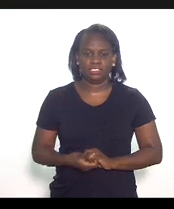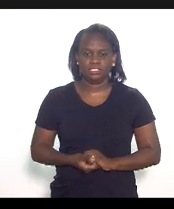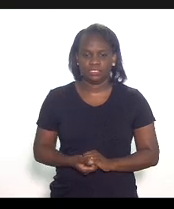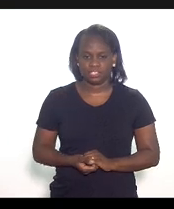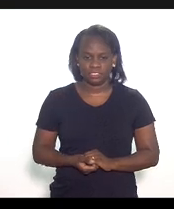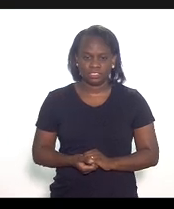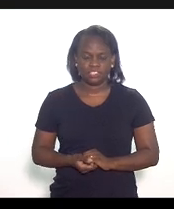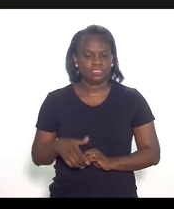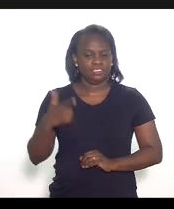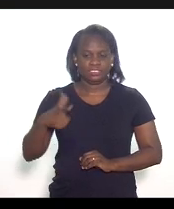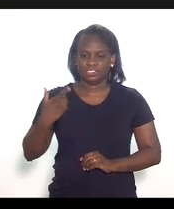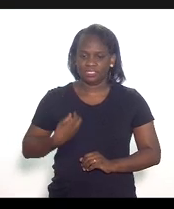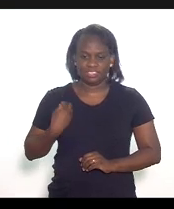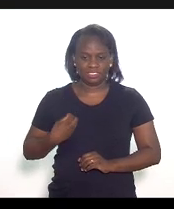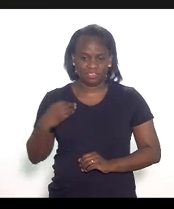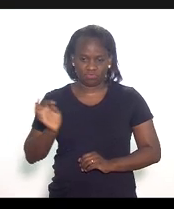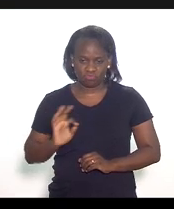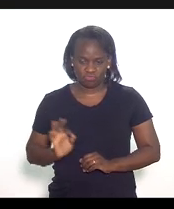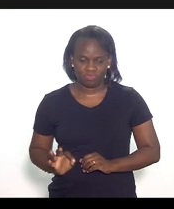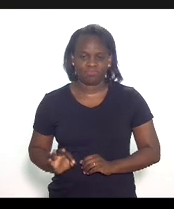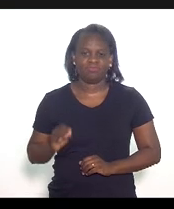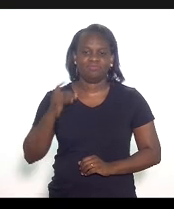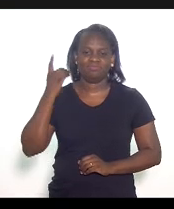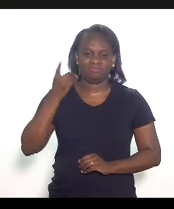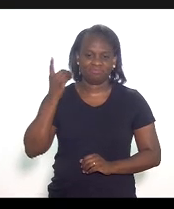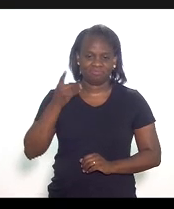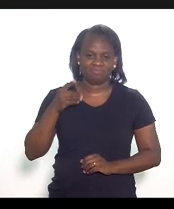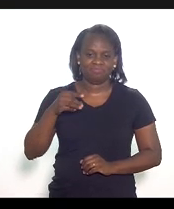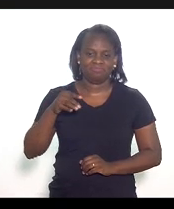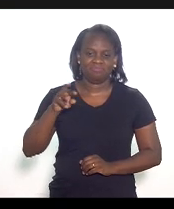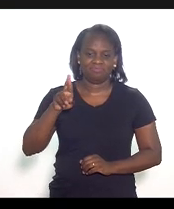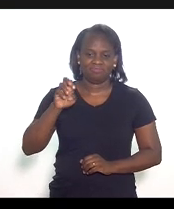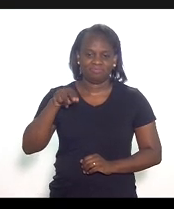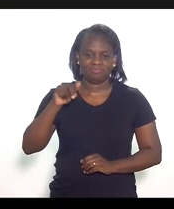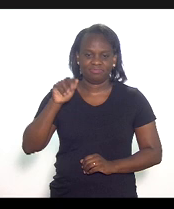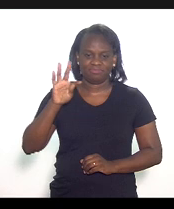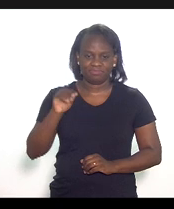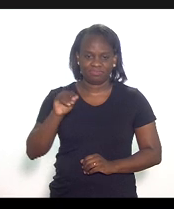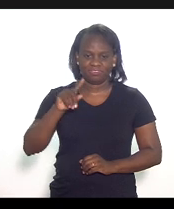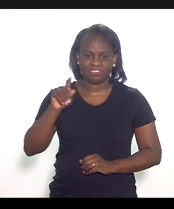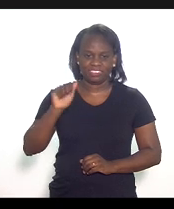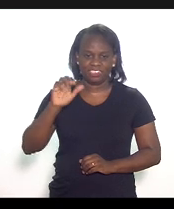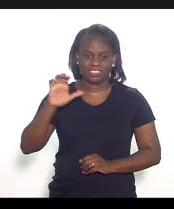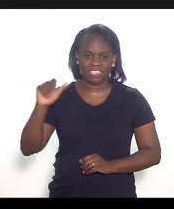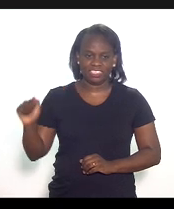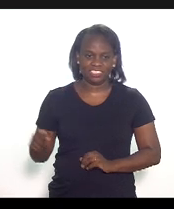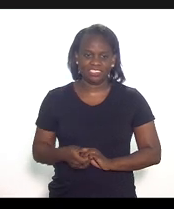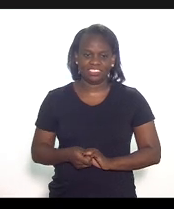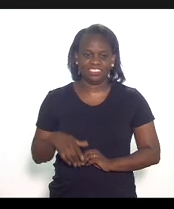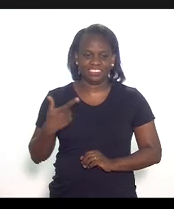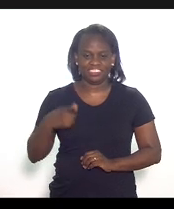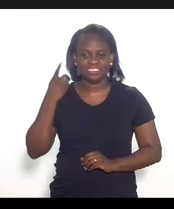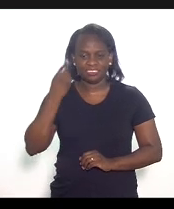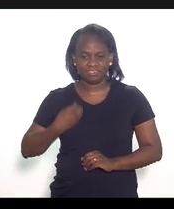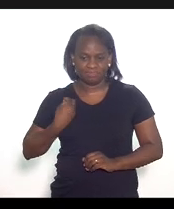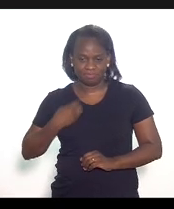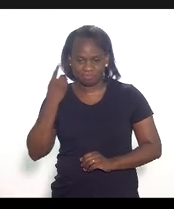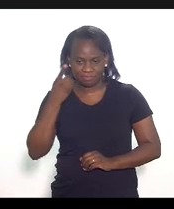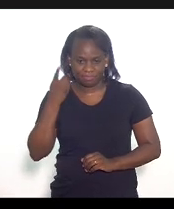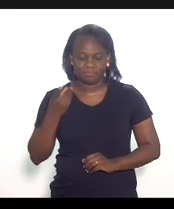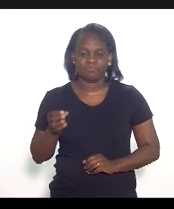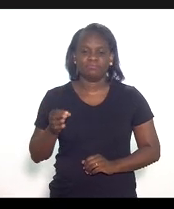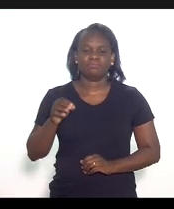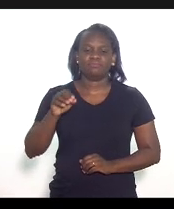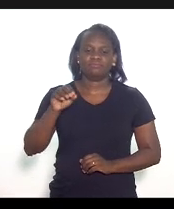Não se encontrando presente, deputado Renato Zaca. Não se encontrando presente,